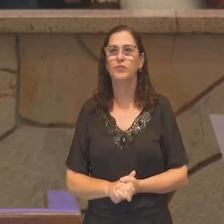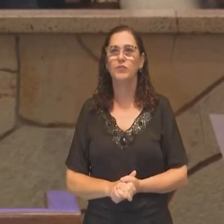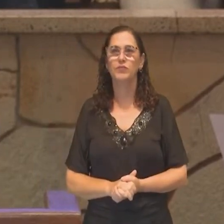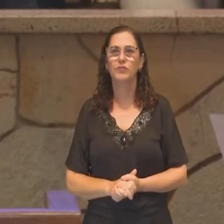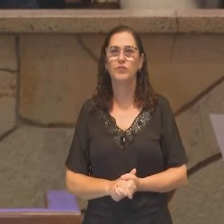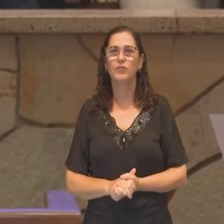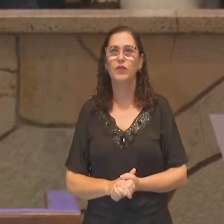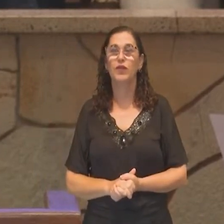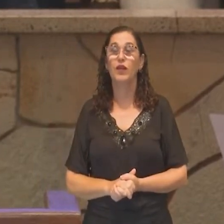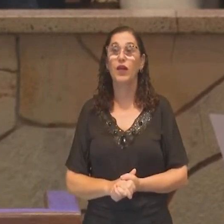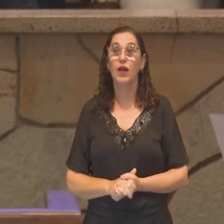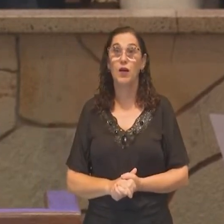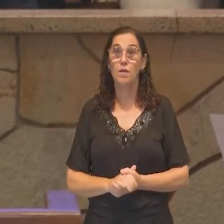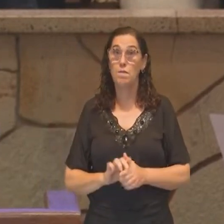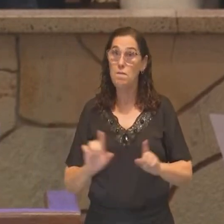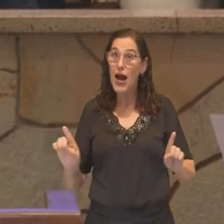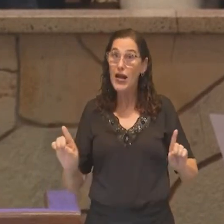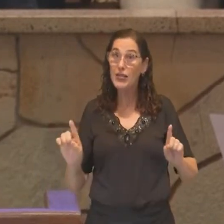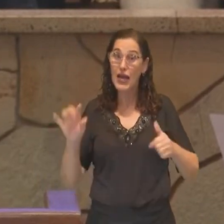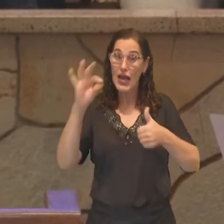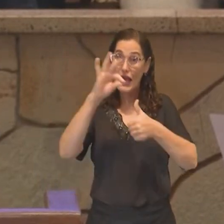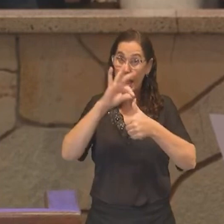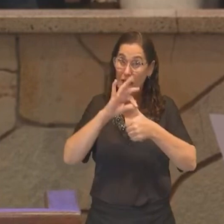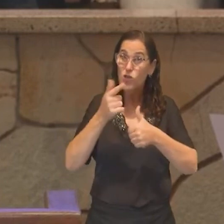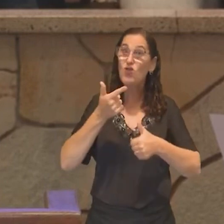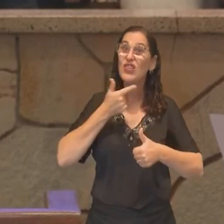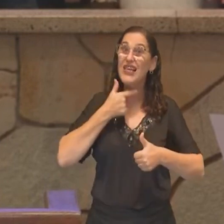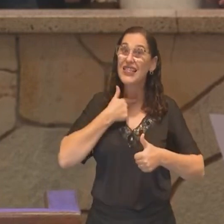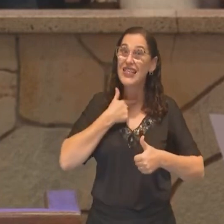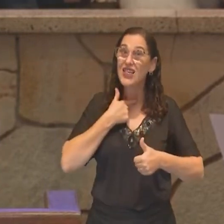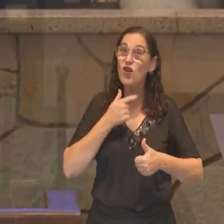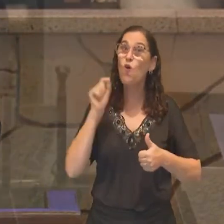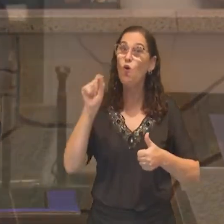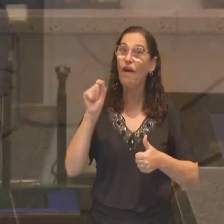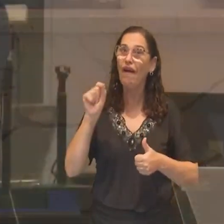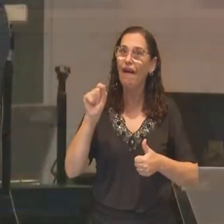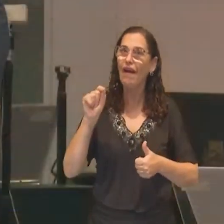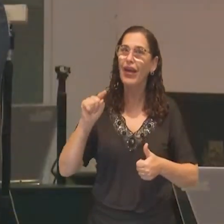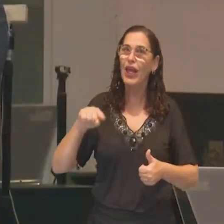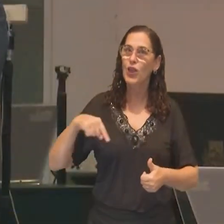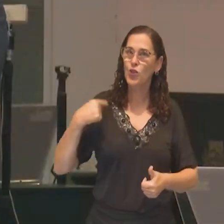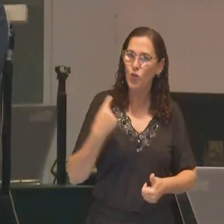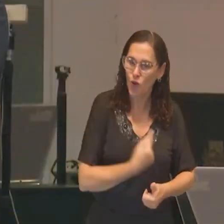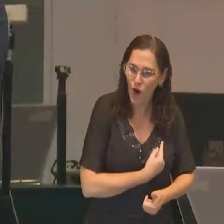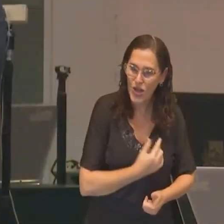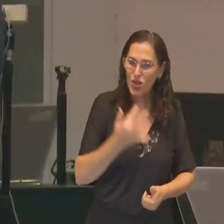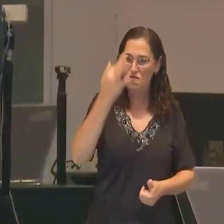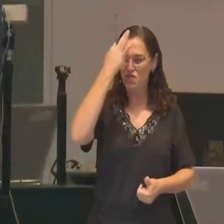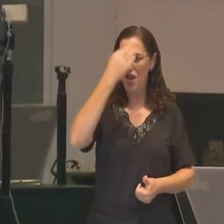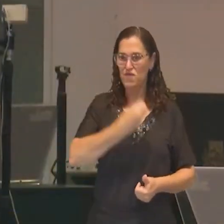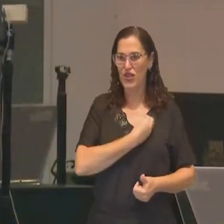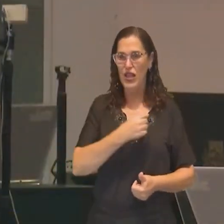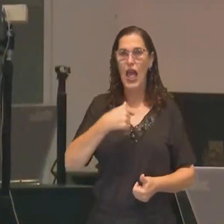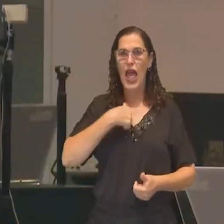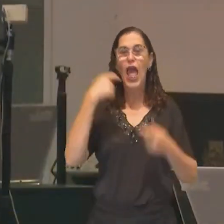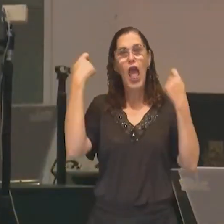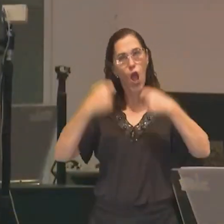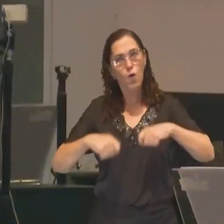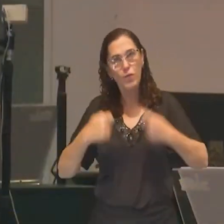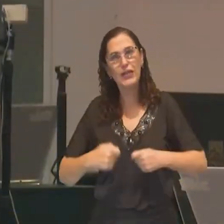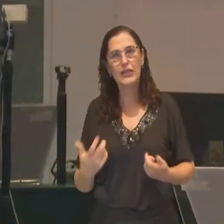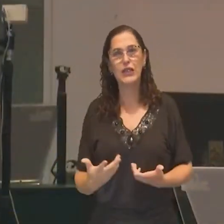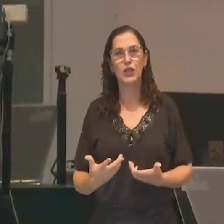Mas o desejo de Cristo, que possamos ter uma fé viva. Fale comigo, eu preciso